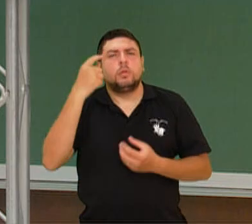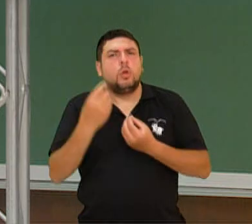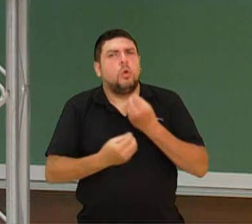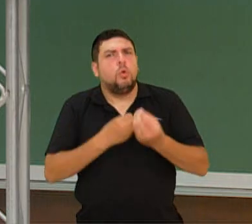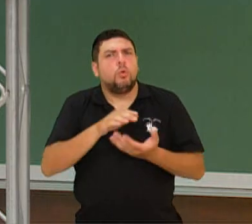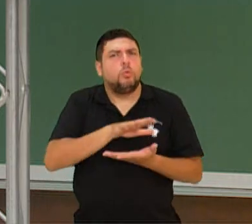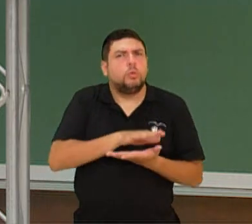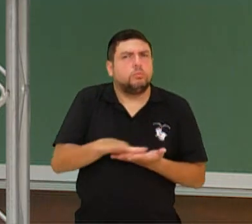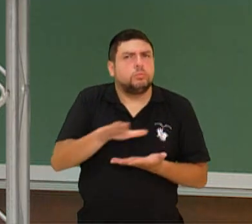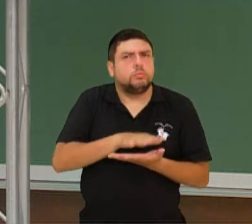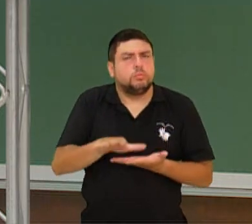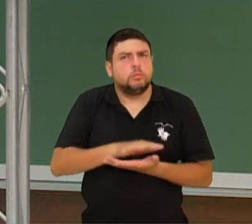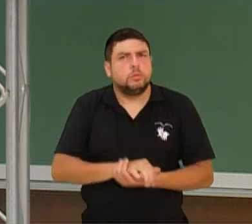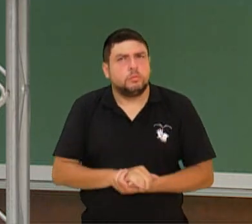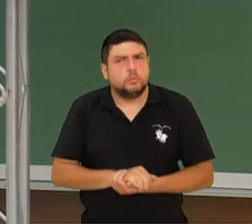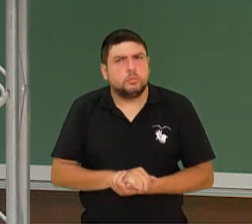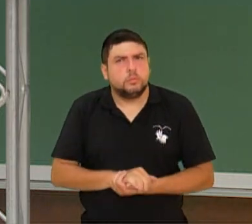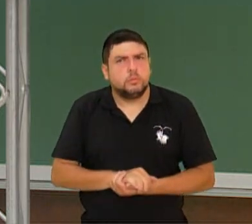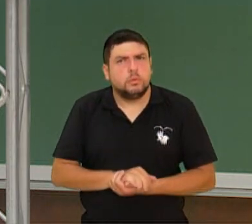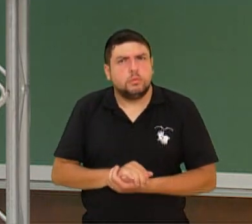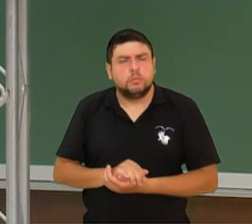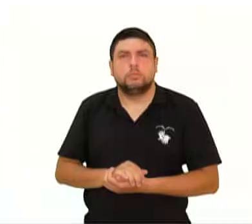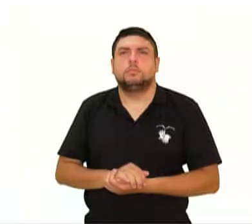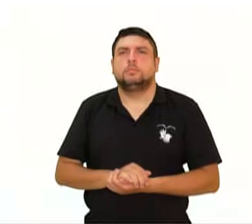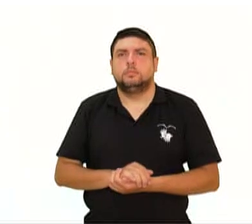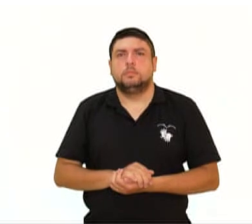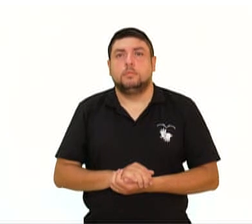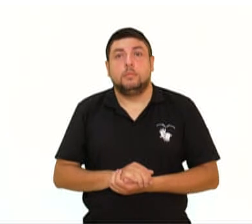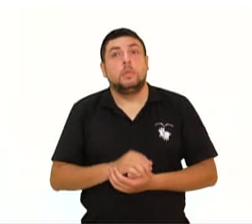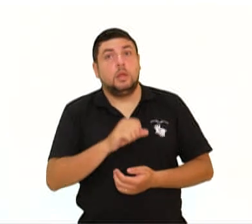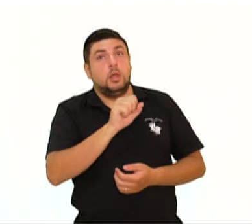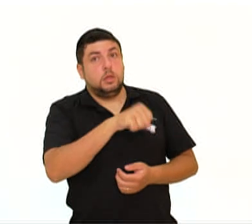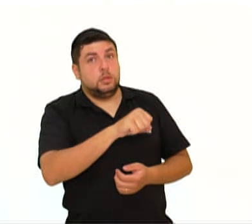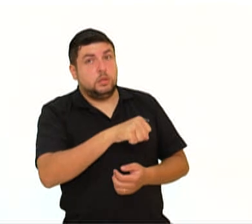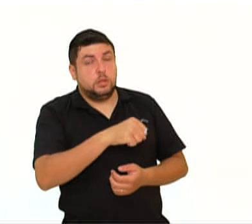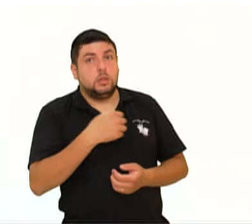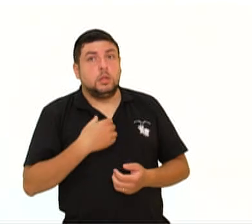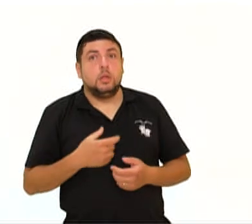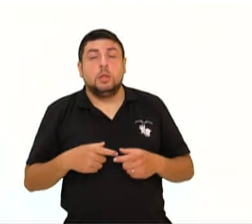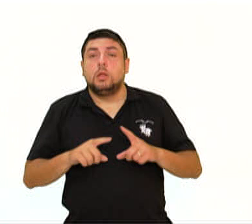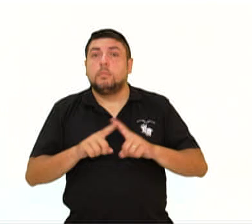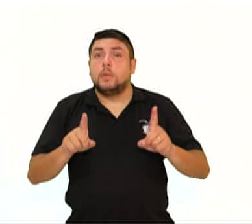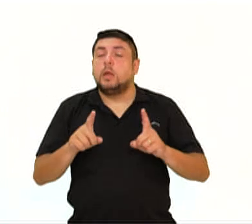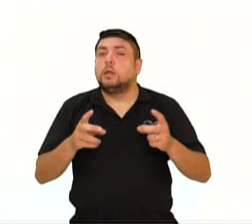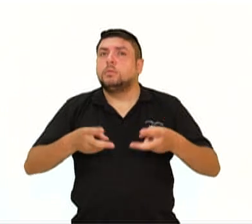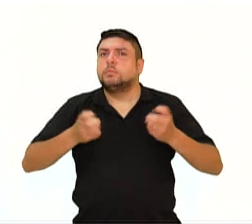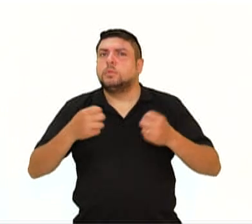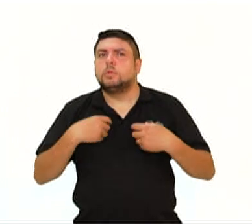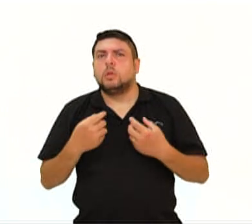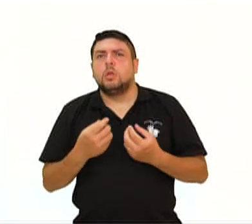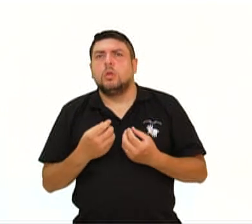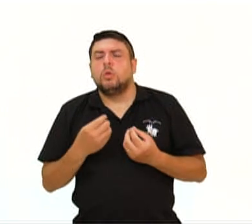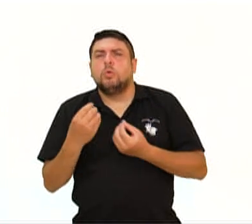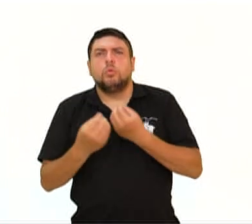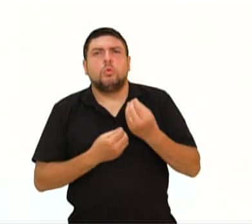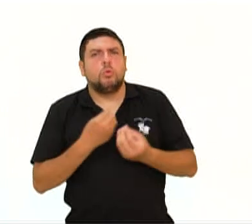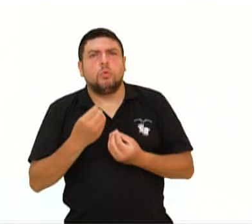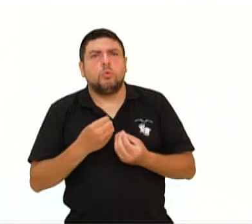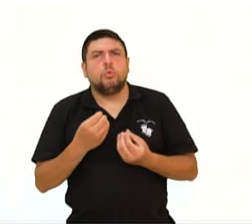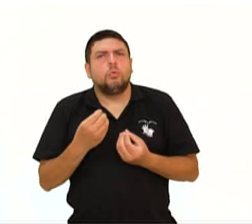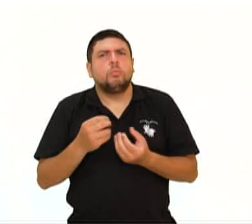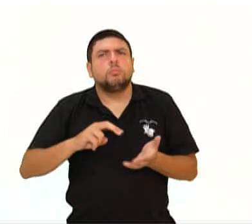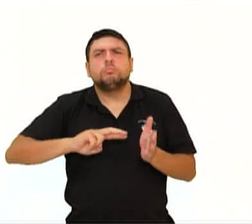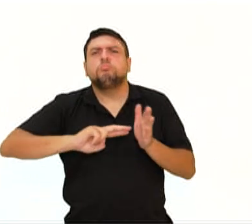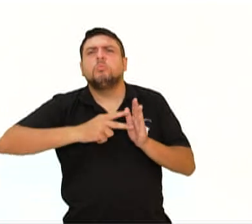consumo? Agora o entrevistado vai falar, né? Sim, mas veja bem, o que é entendido de maneira geral como